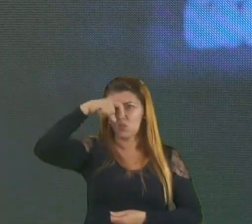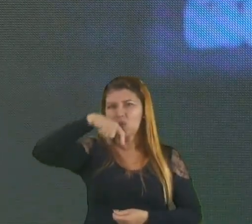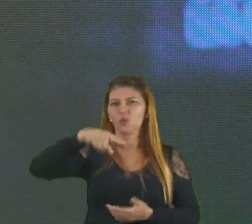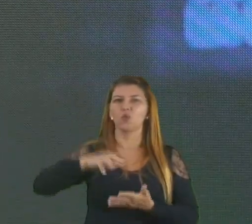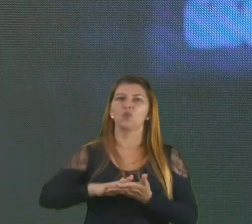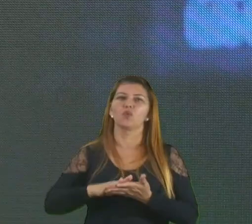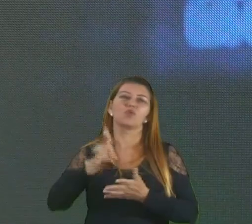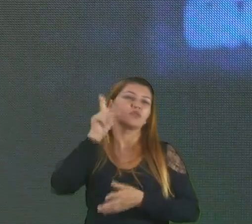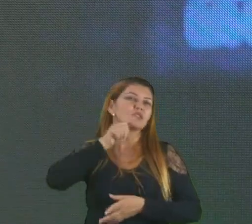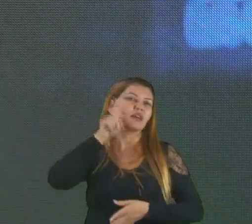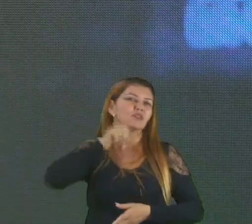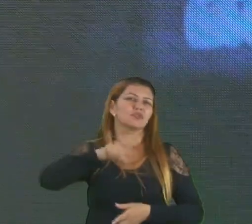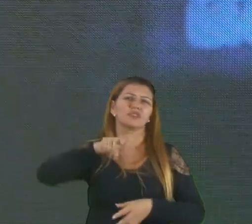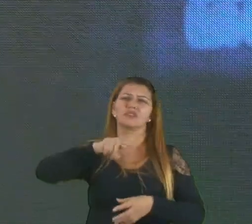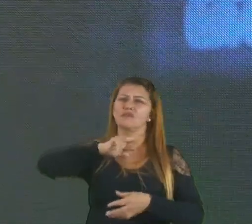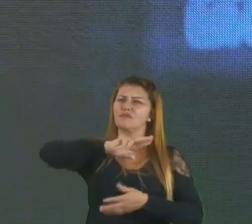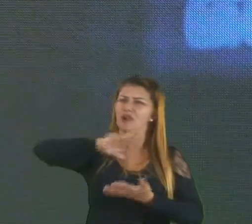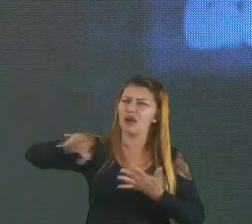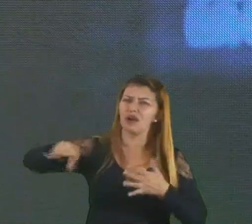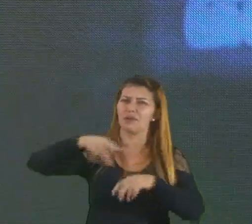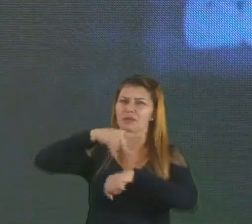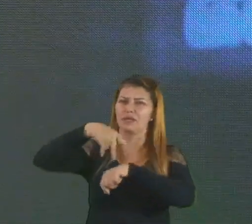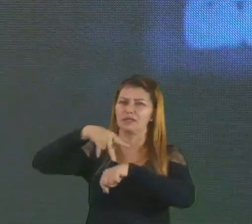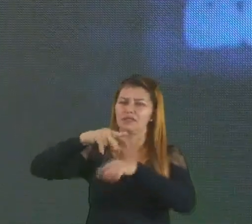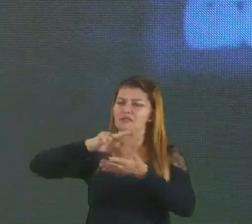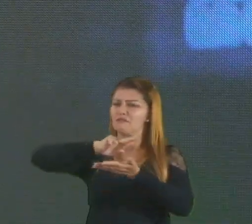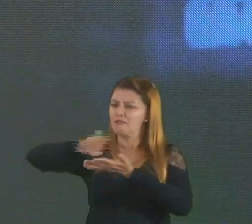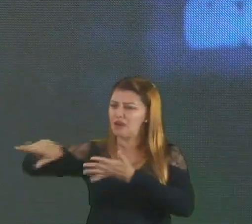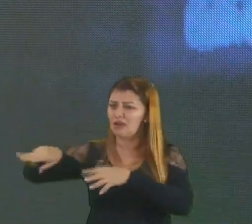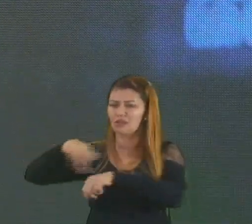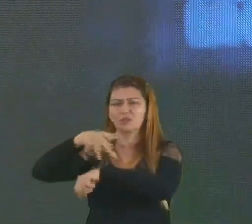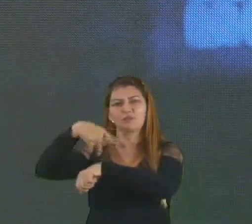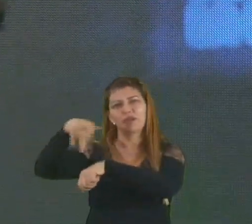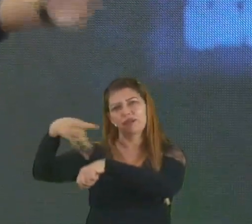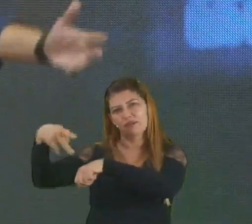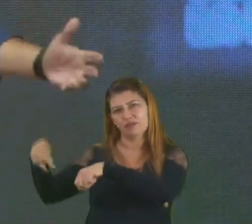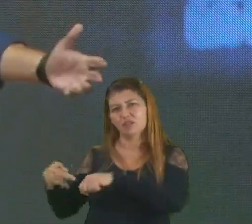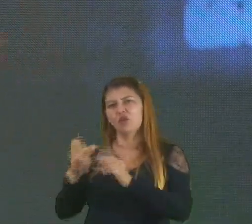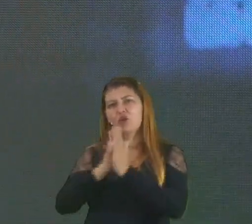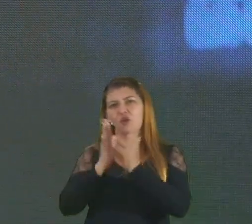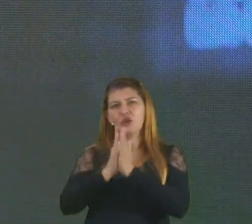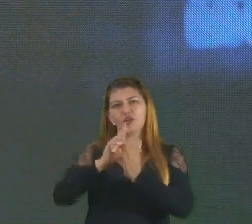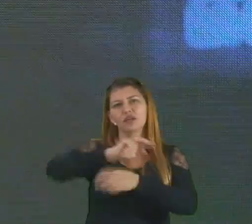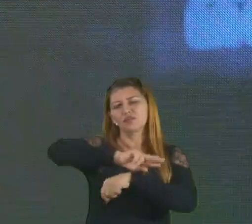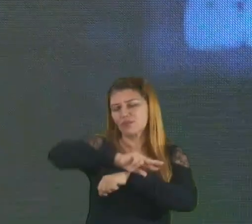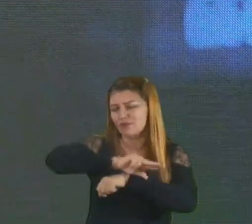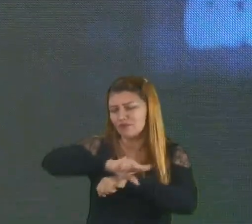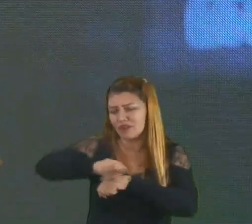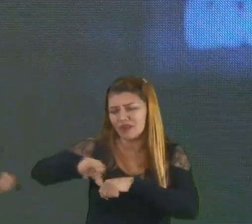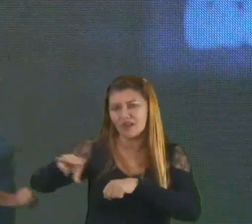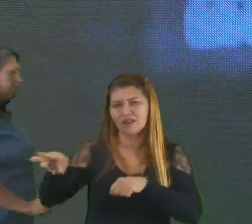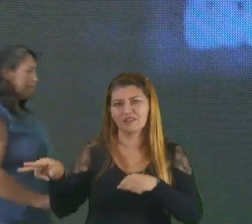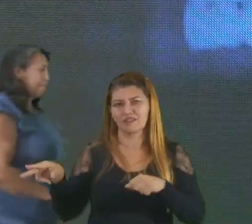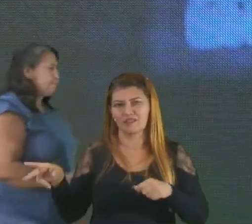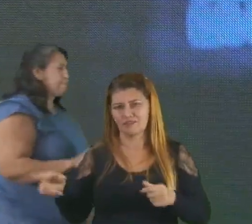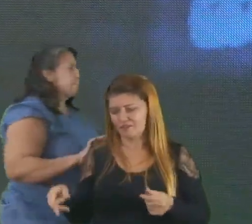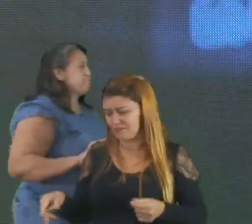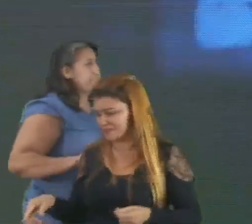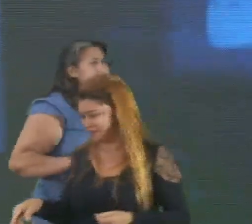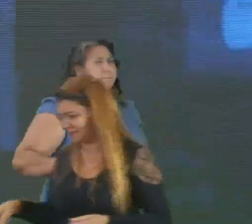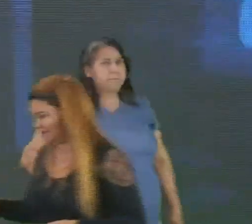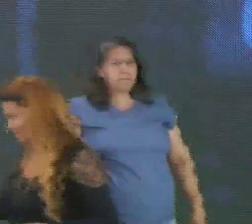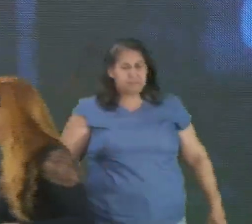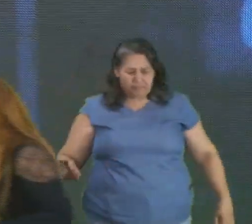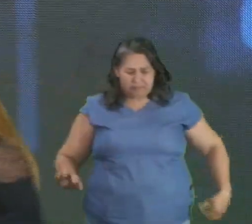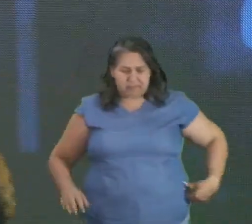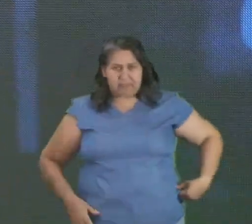mais nações, estamos orando pelo Haiti, estamos orando por mais nações. É por isso que nós temos que